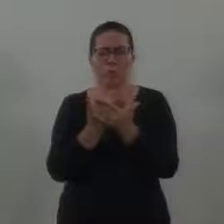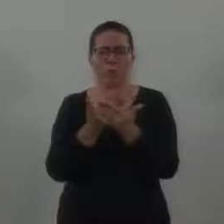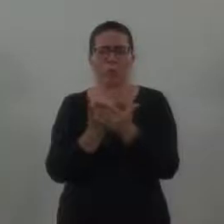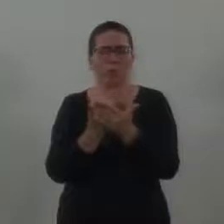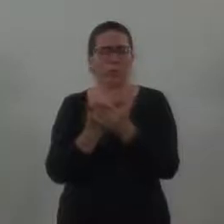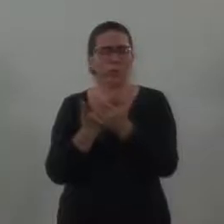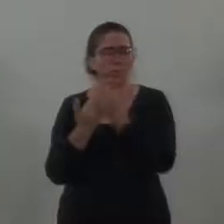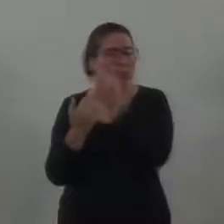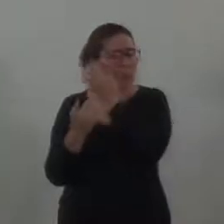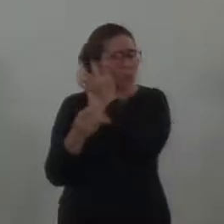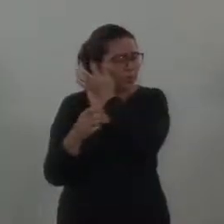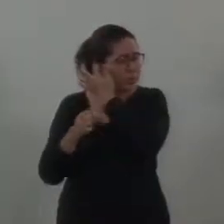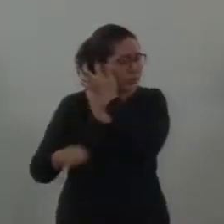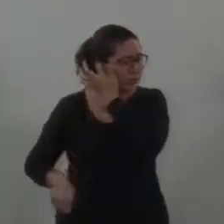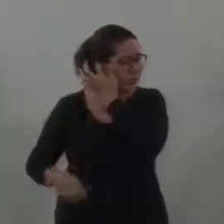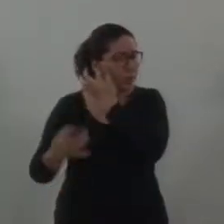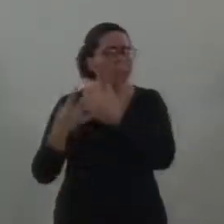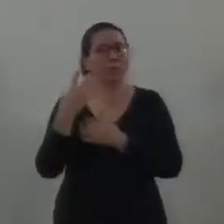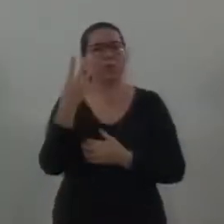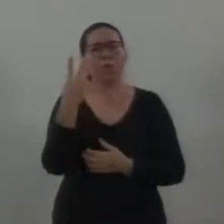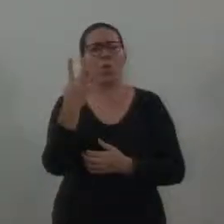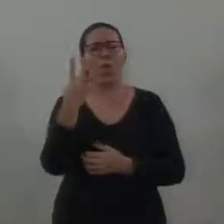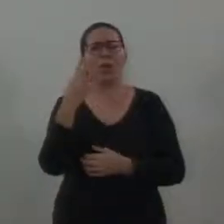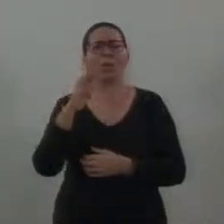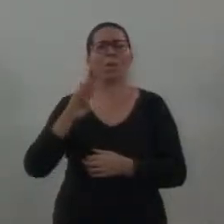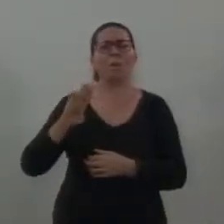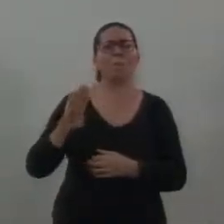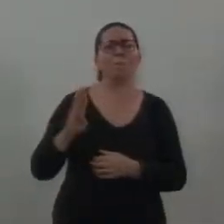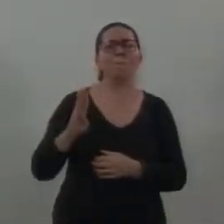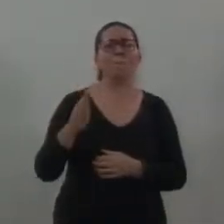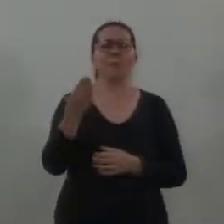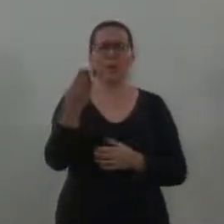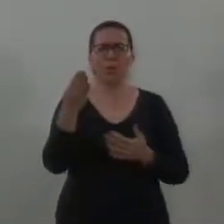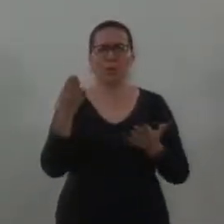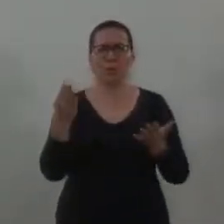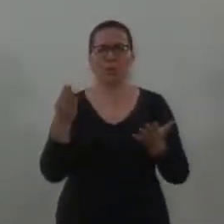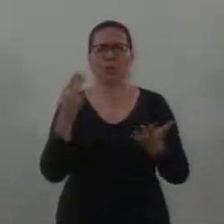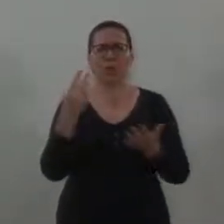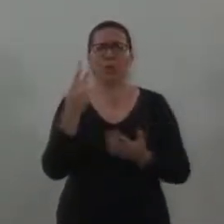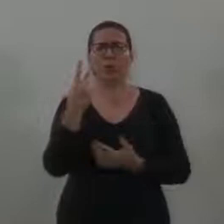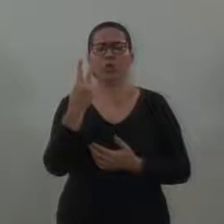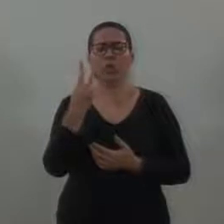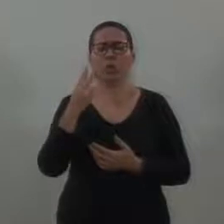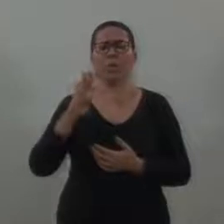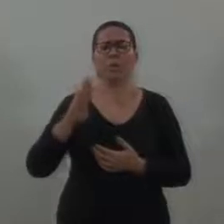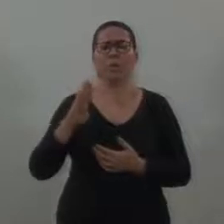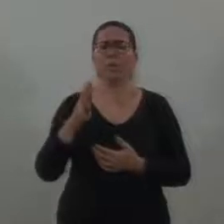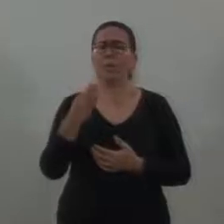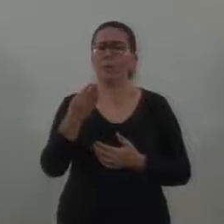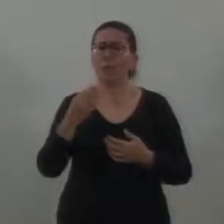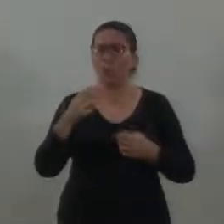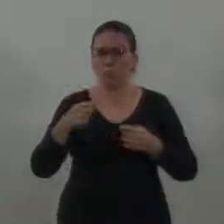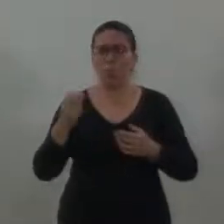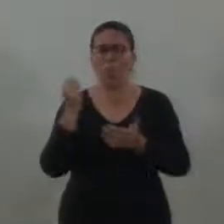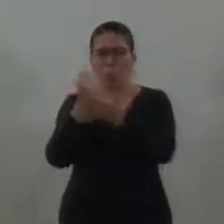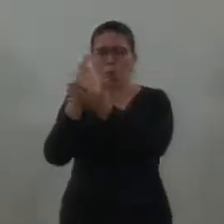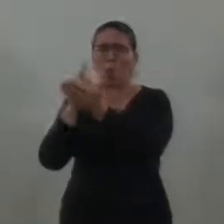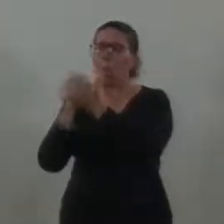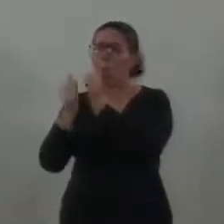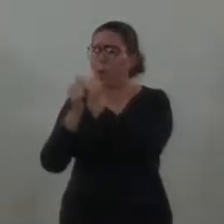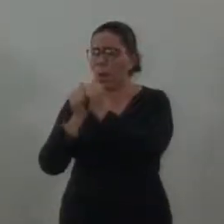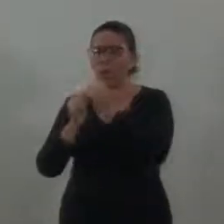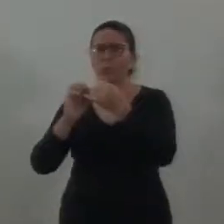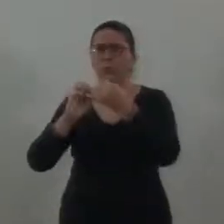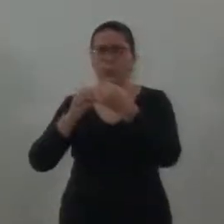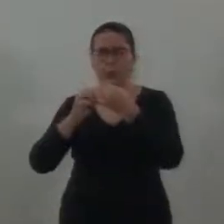por ano de merenda, 4 milhões no semestre, a gente gastou agora quase 2 milhões de reais. Então, é um recurso da merenda